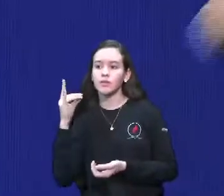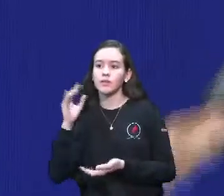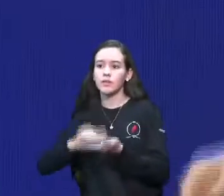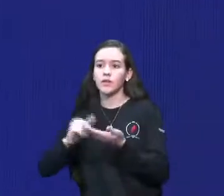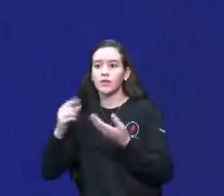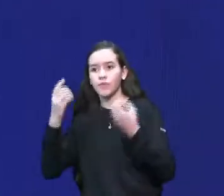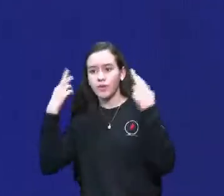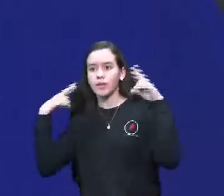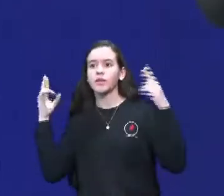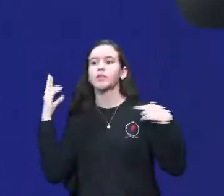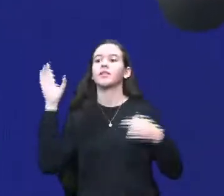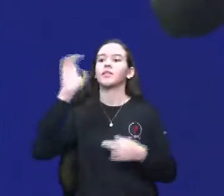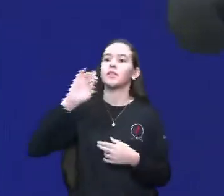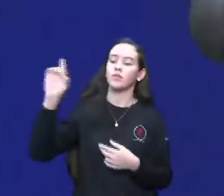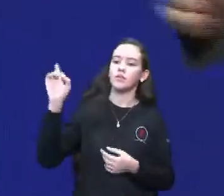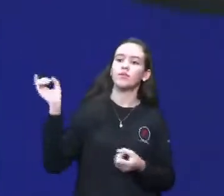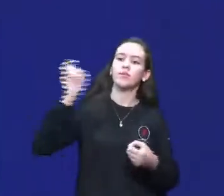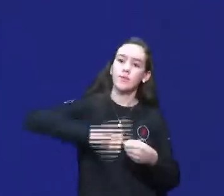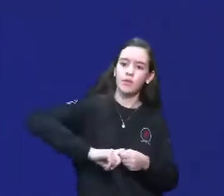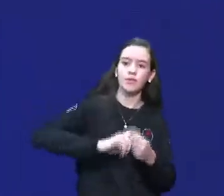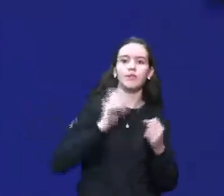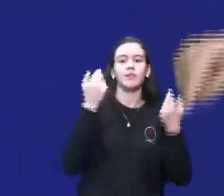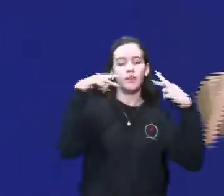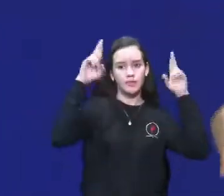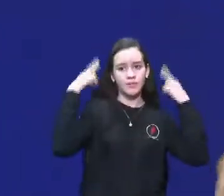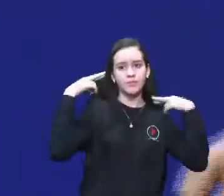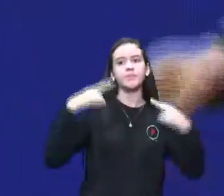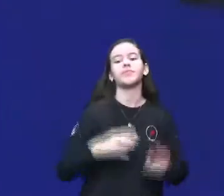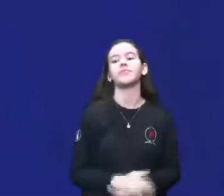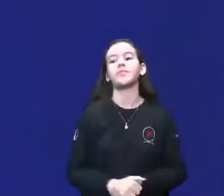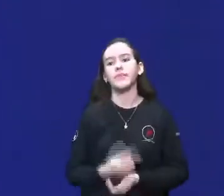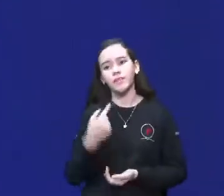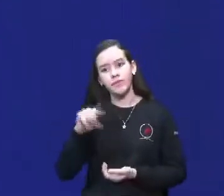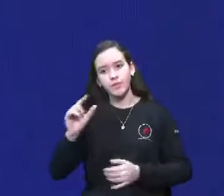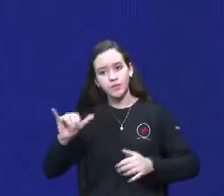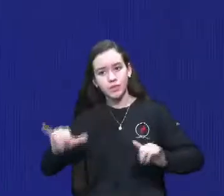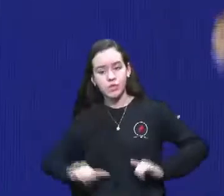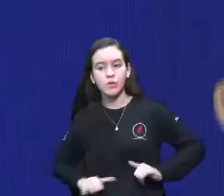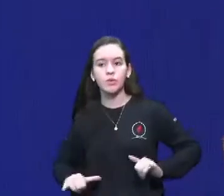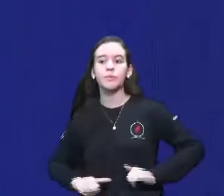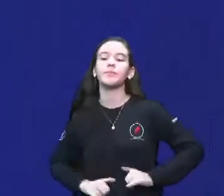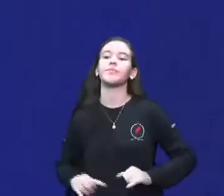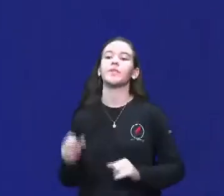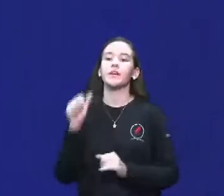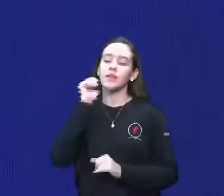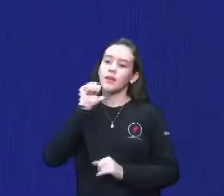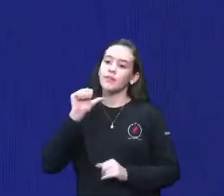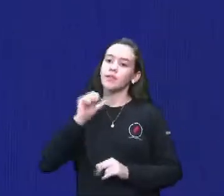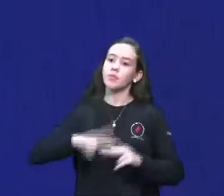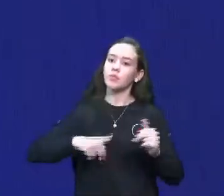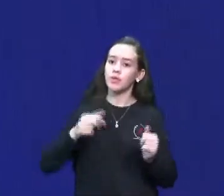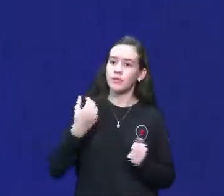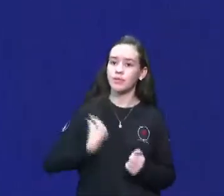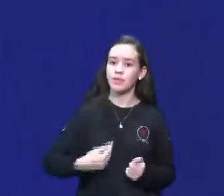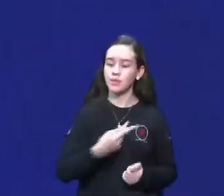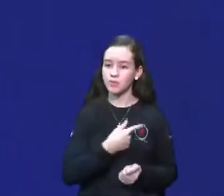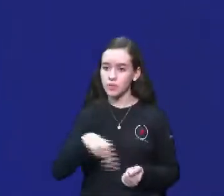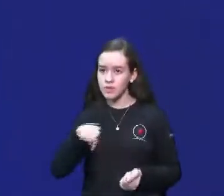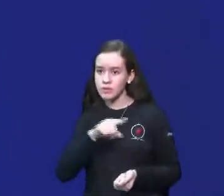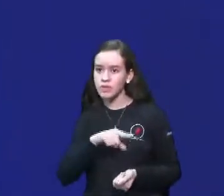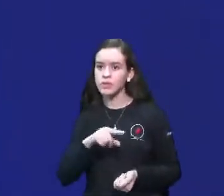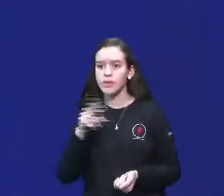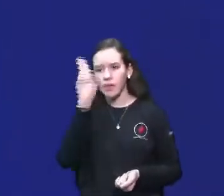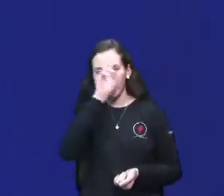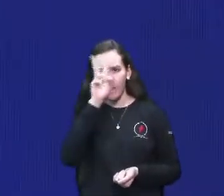carneiro. 7. E ide ao meu servo Jó e oferecei holocausto por vós. Lembra que naquela madrugada tinha